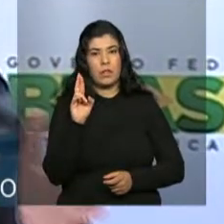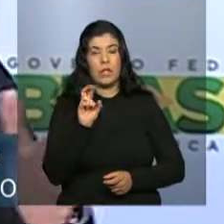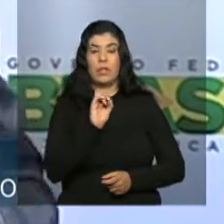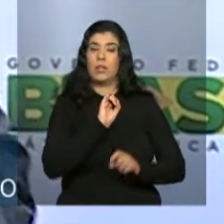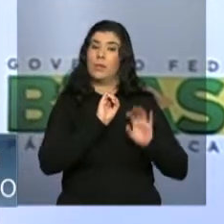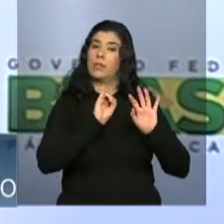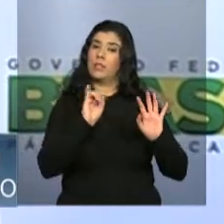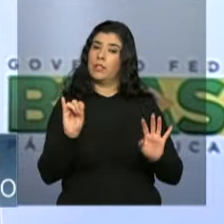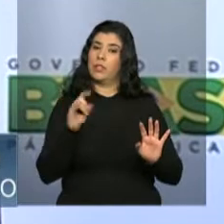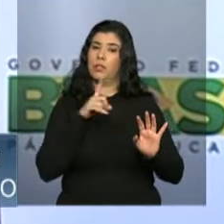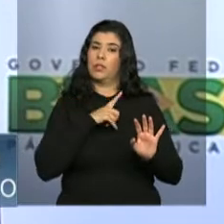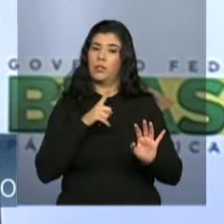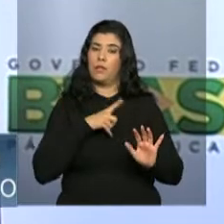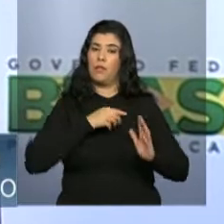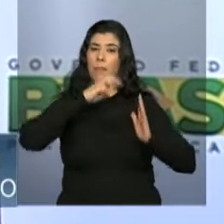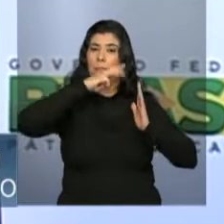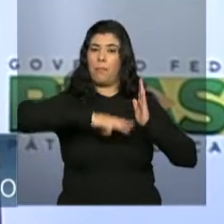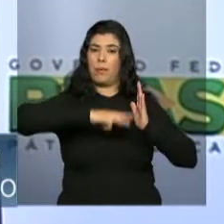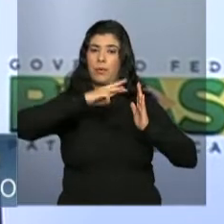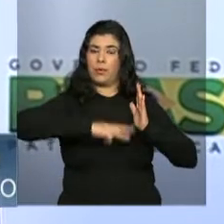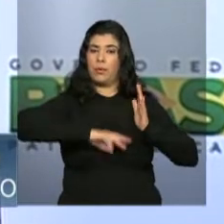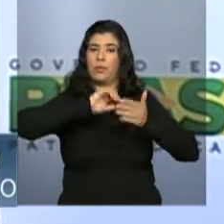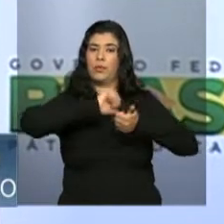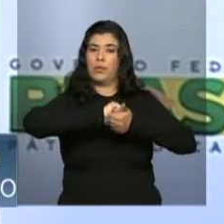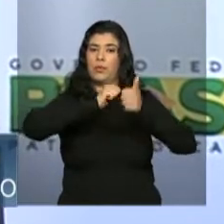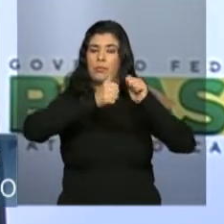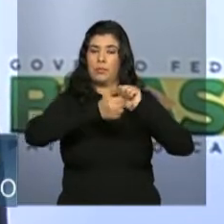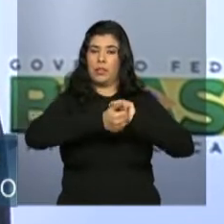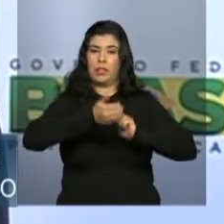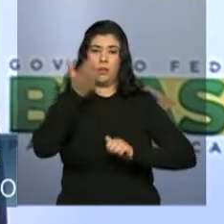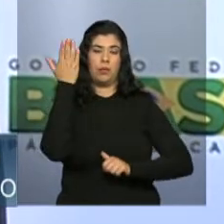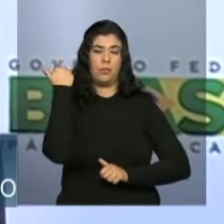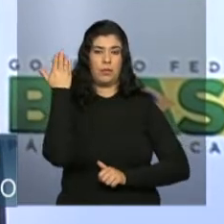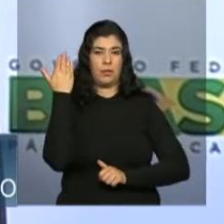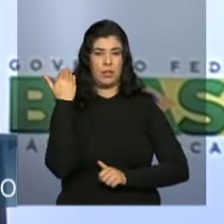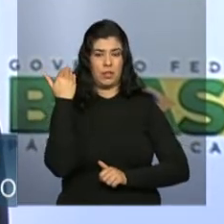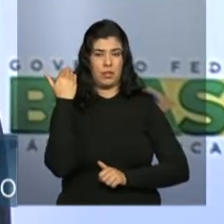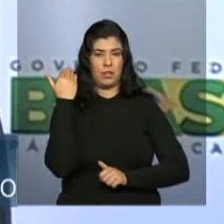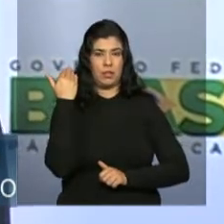produz o impacto da ordem superior a 100 milhões